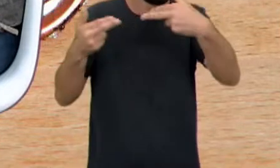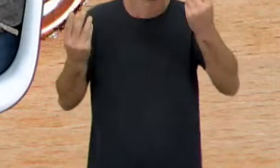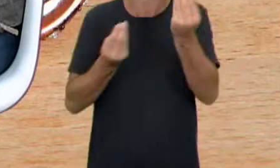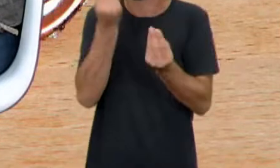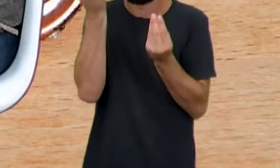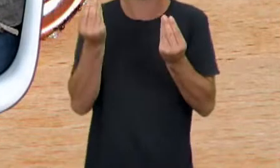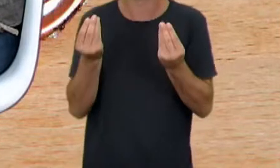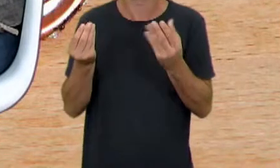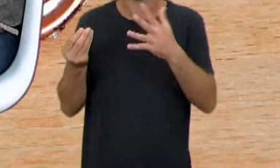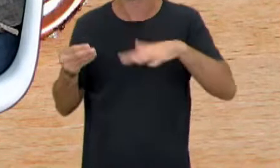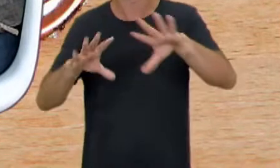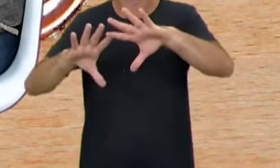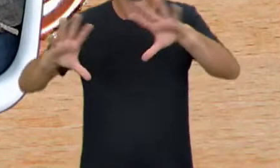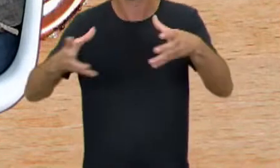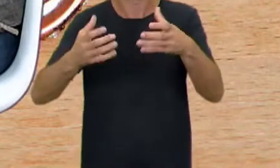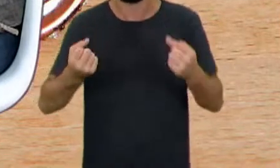animal